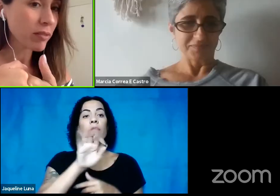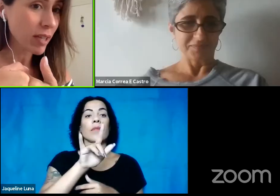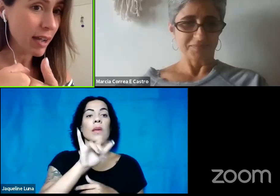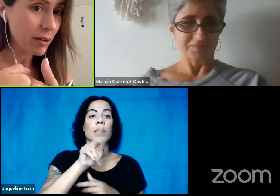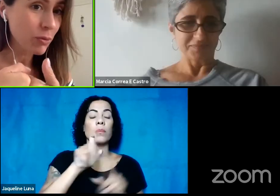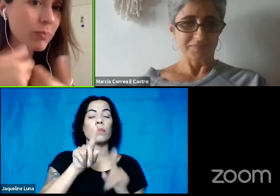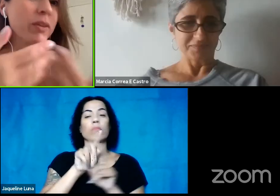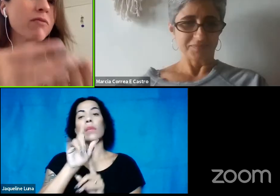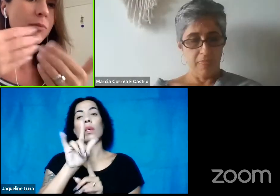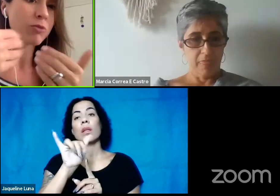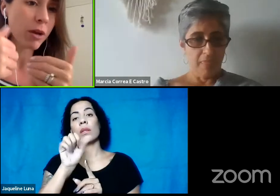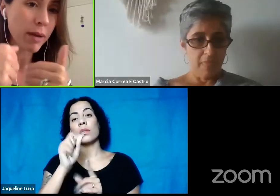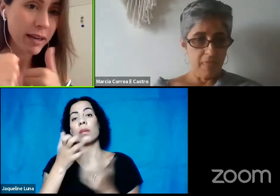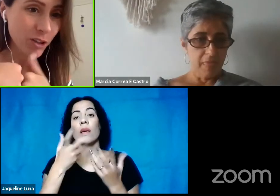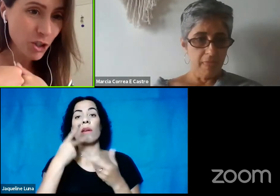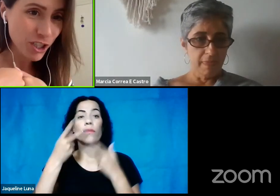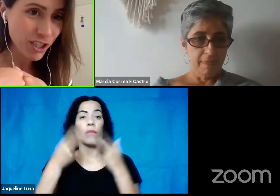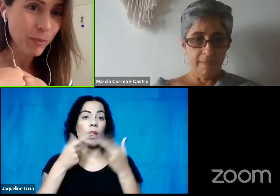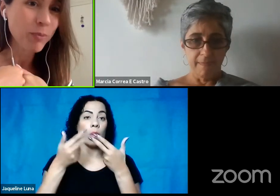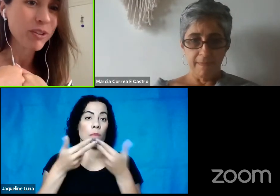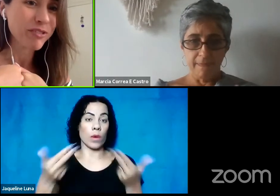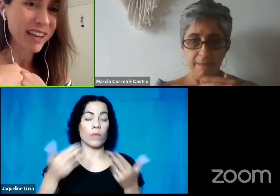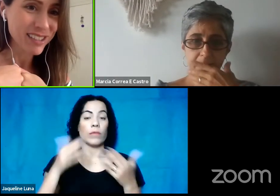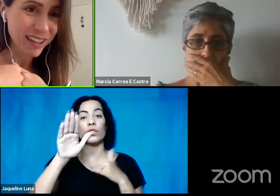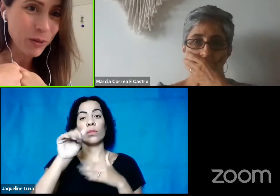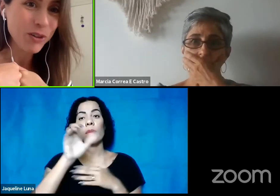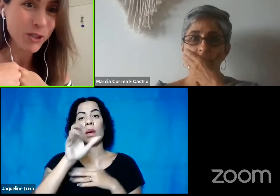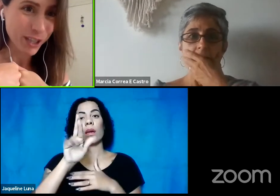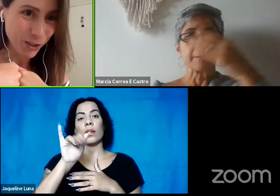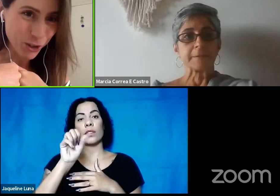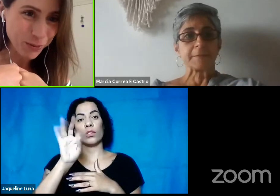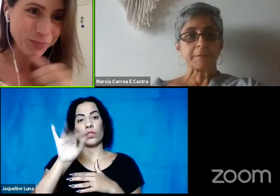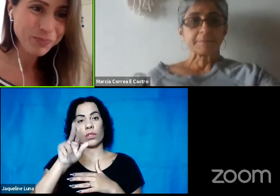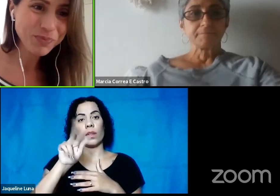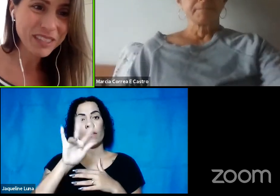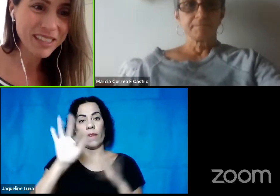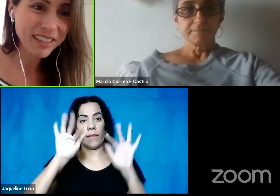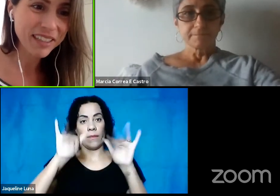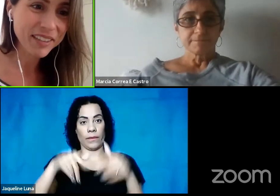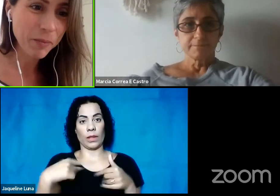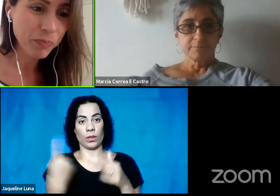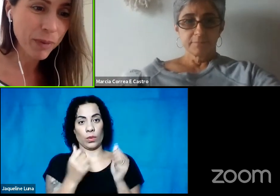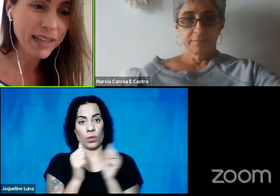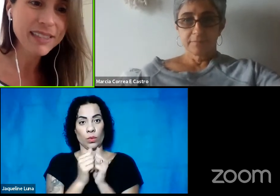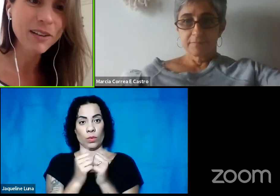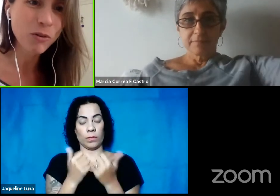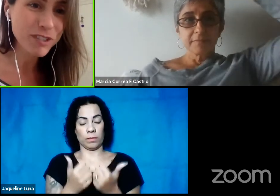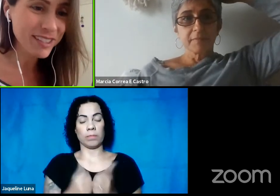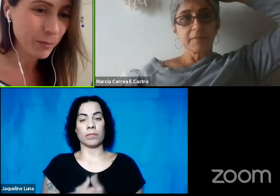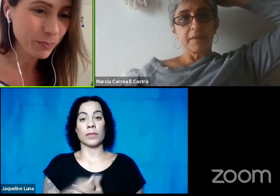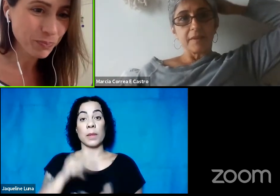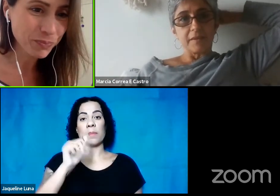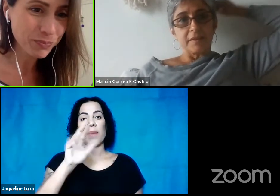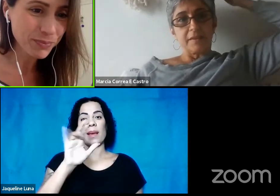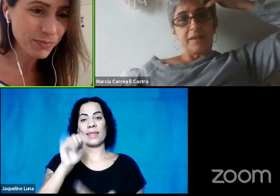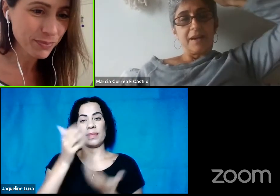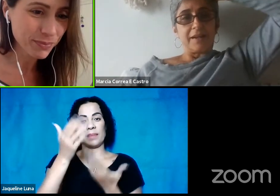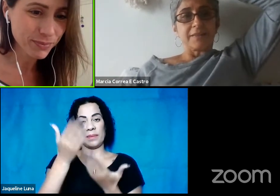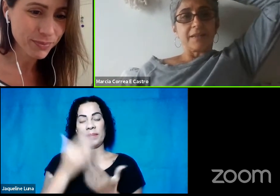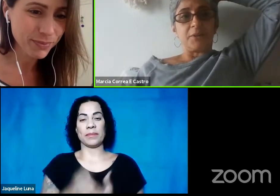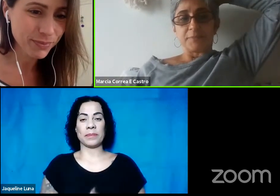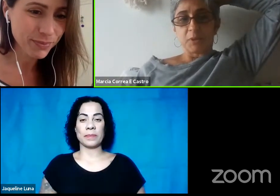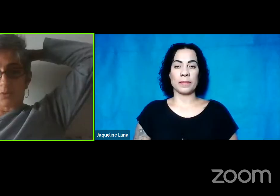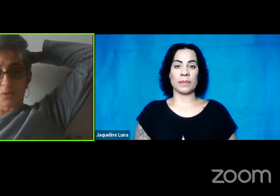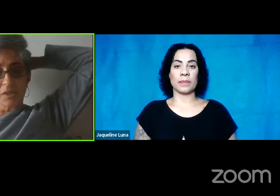algum comentário, vamos chamar a Cristina para poder finalizar aqui com a gente, em seguida. Márcia, com você.